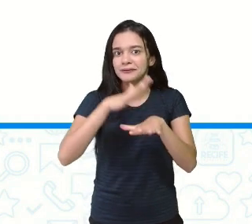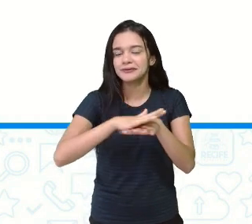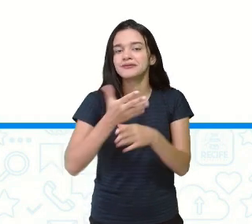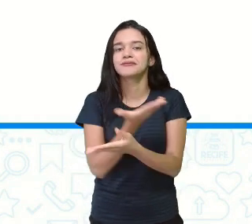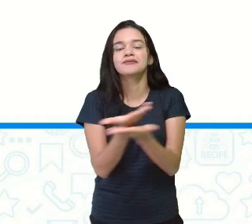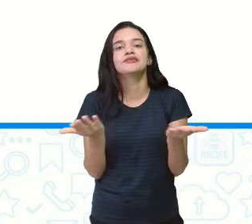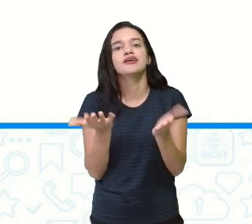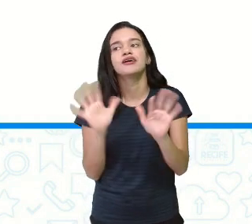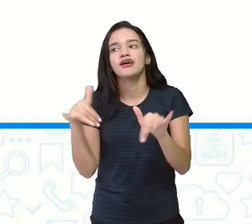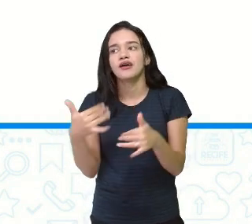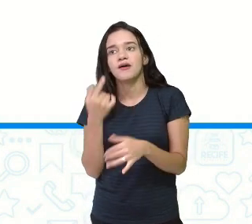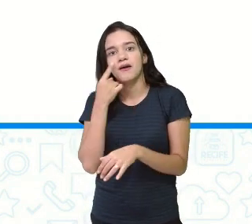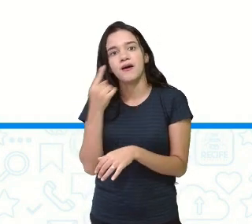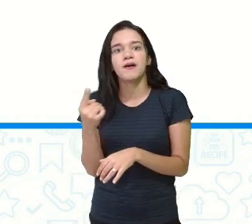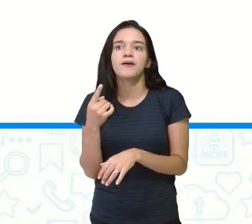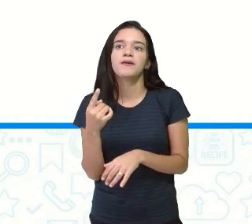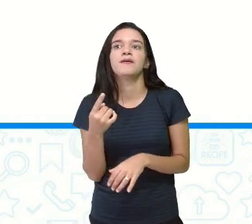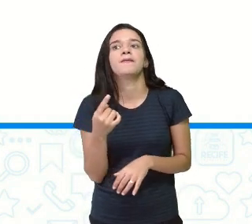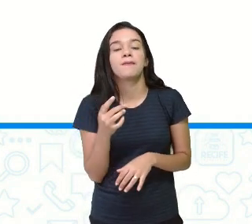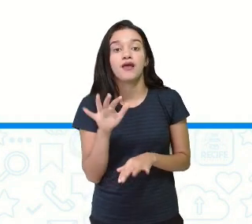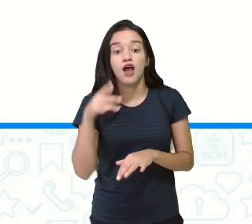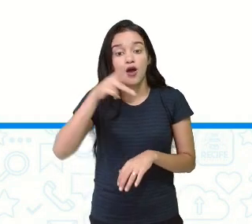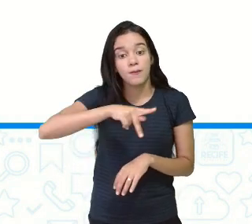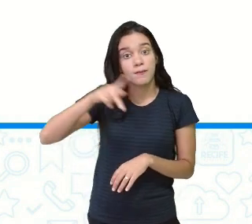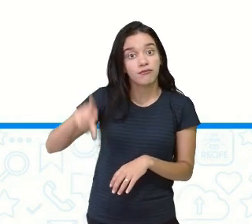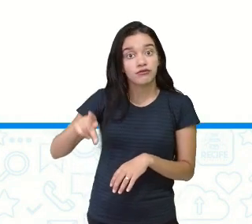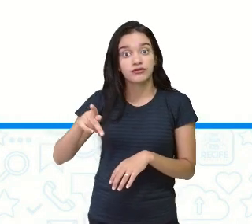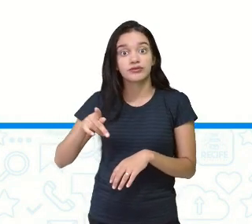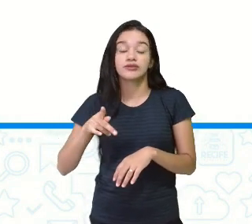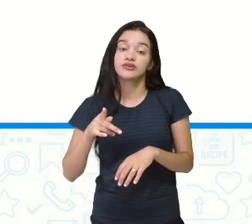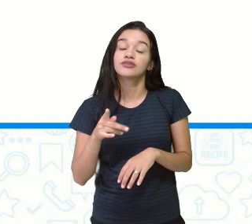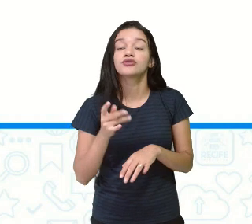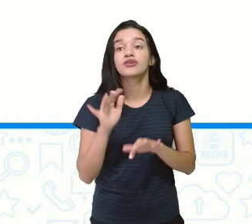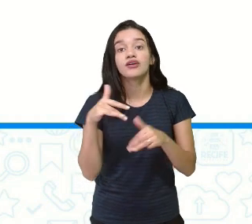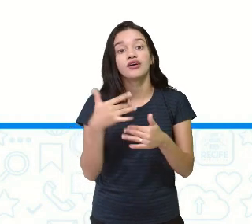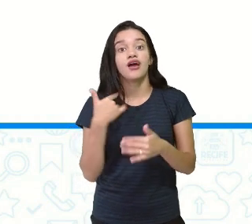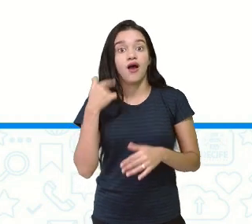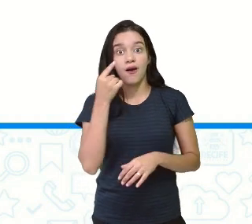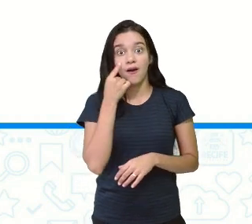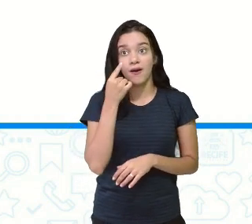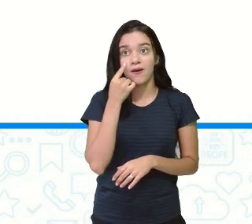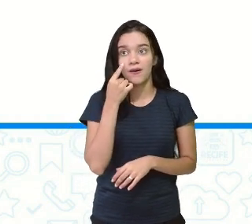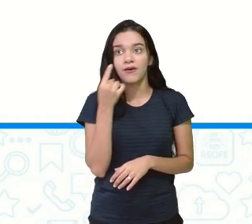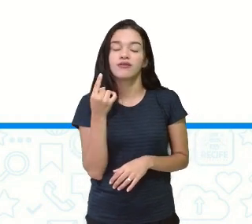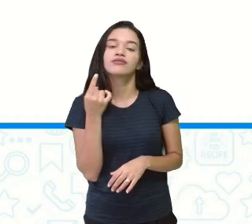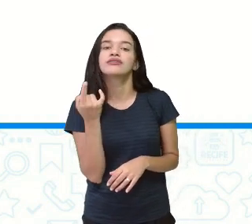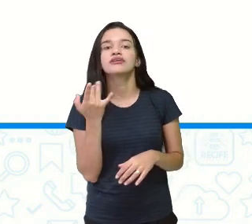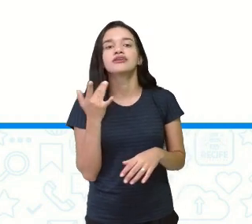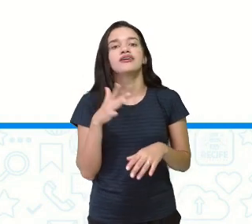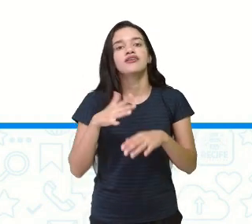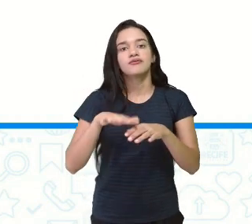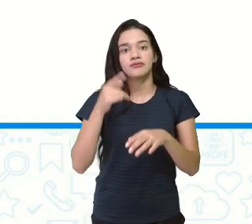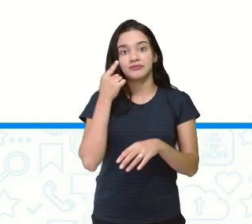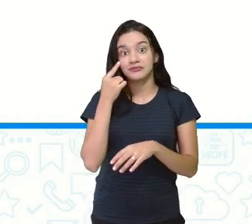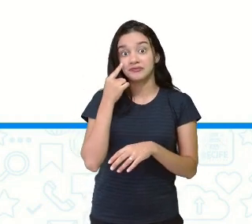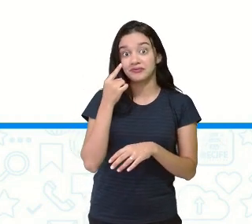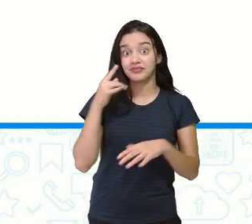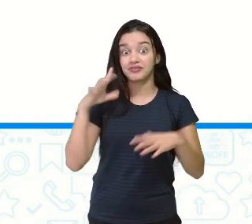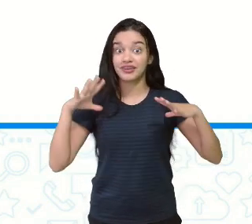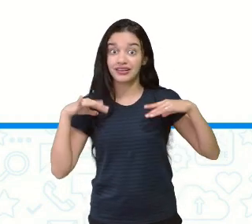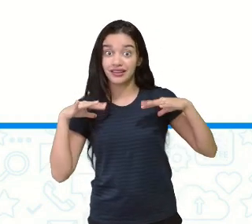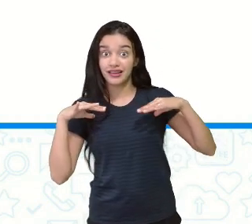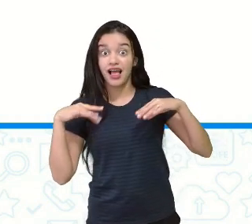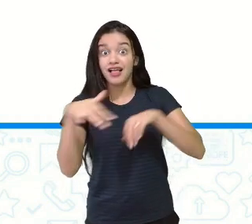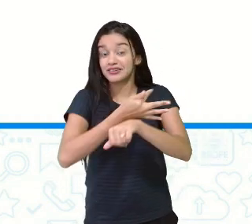Márcia vai entrar de férias dia 24 de dezembro e voltará a trabalhar dia 22 de janeiro. Quanto tempo